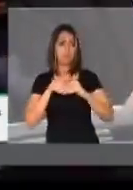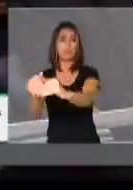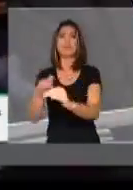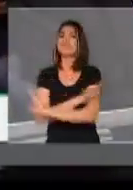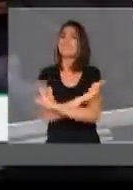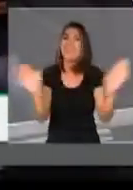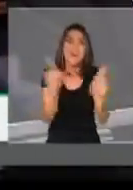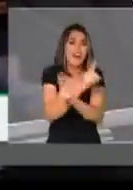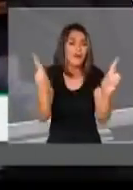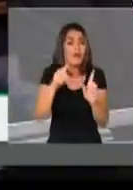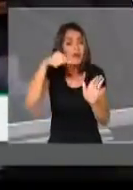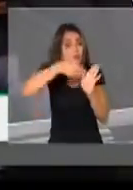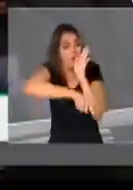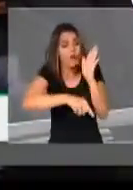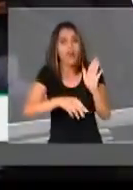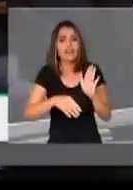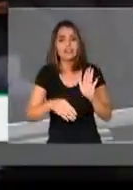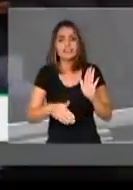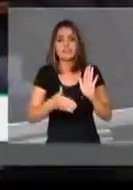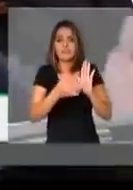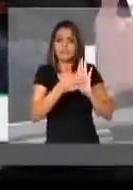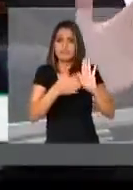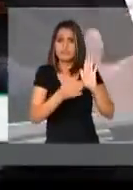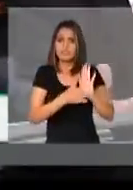debate de conteúdo.